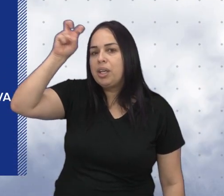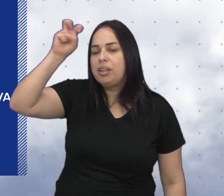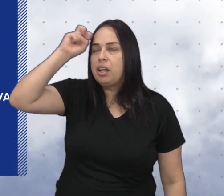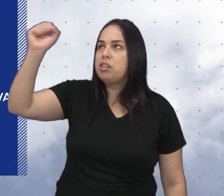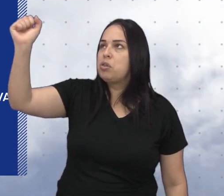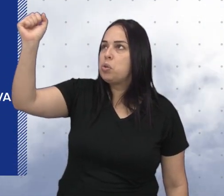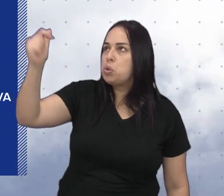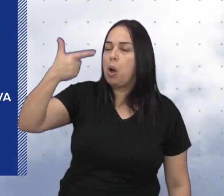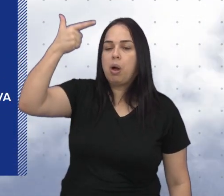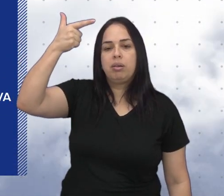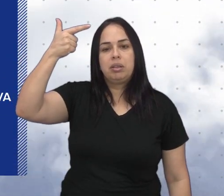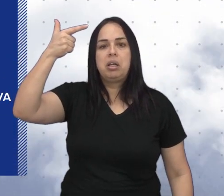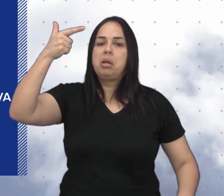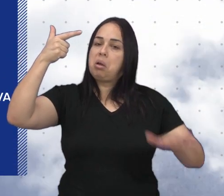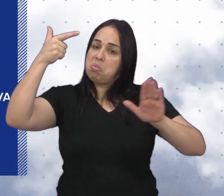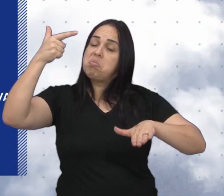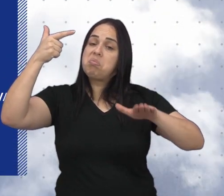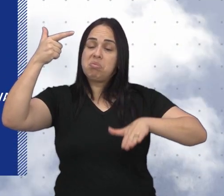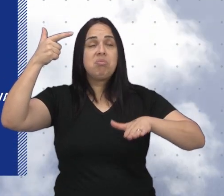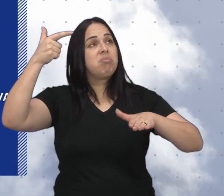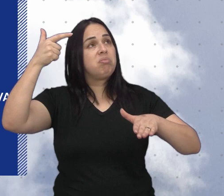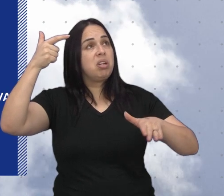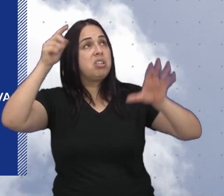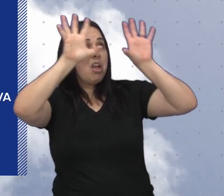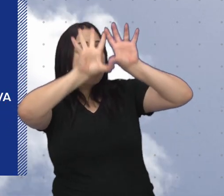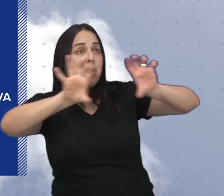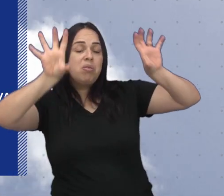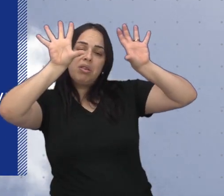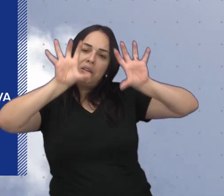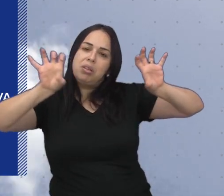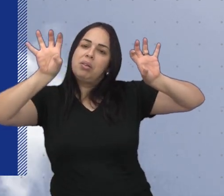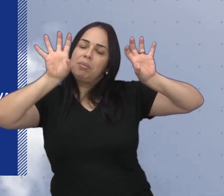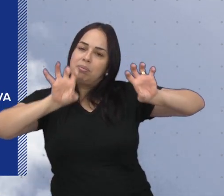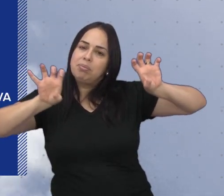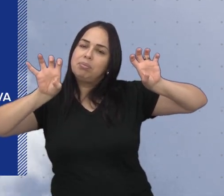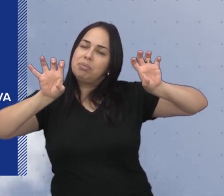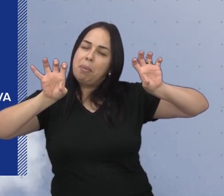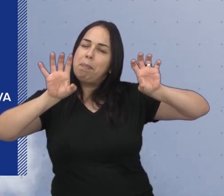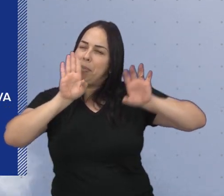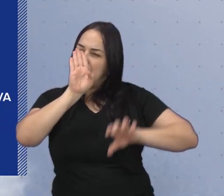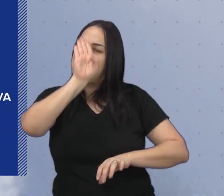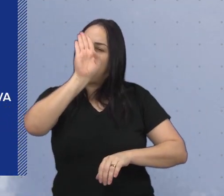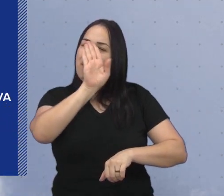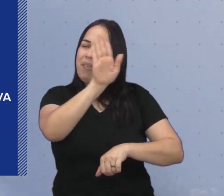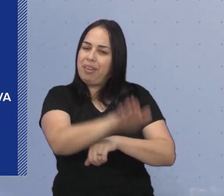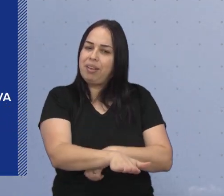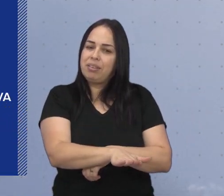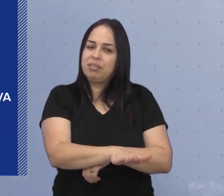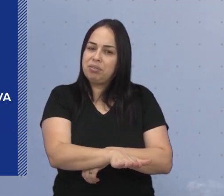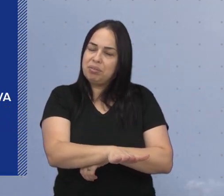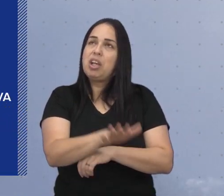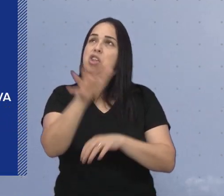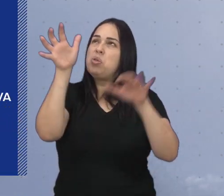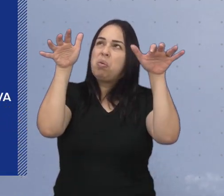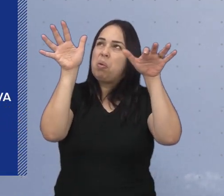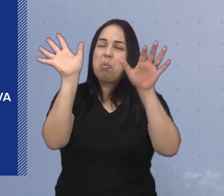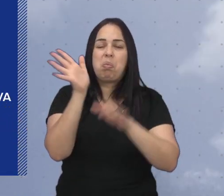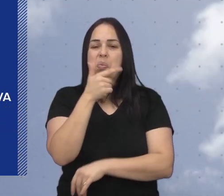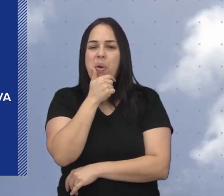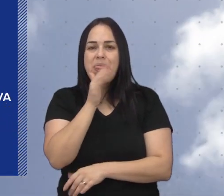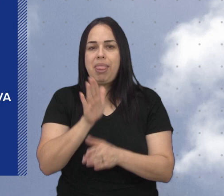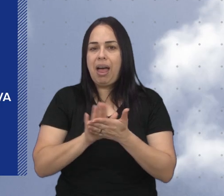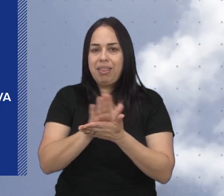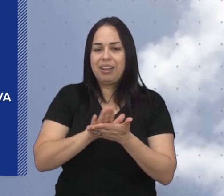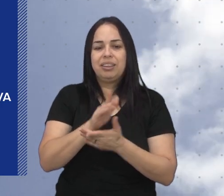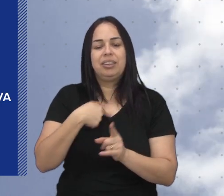Quinta-feira de sol e céu aberto, intercalando períodos com algumas nuvens, especialmente ao fim da tarde. Há pouca chance de chover. A